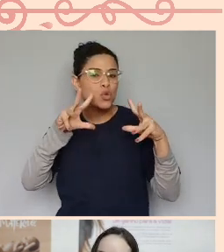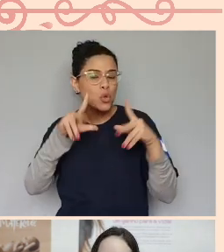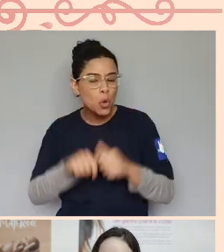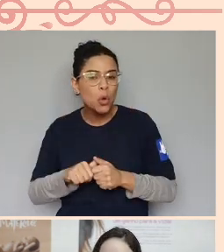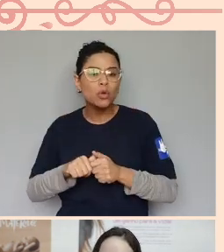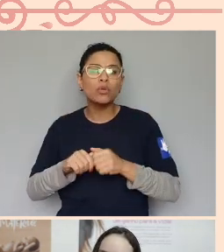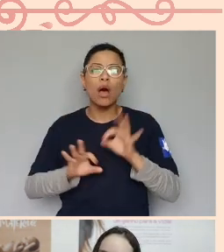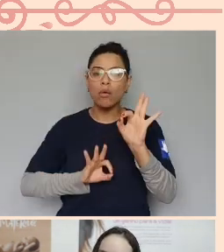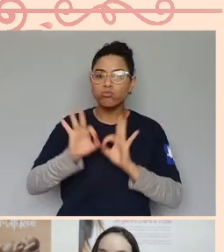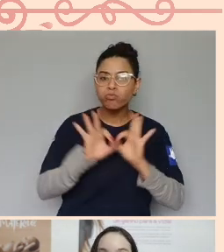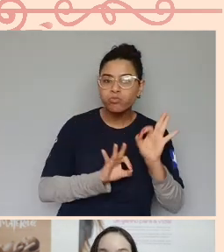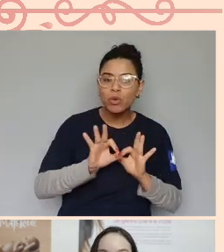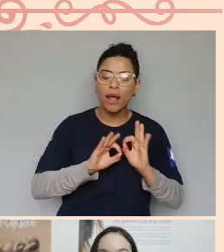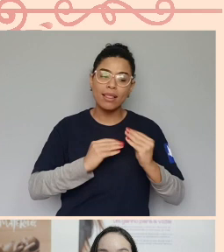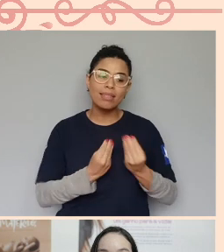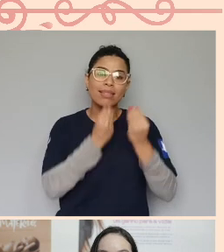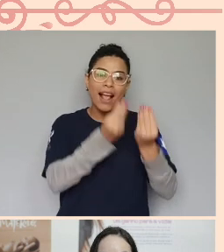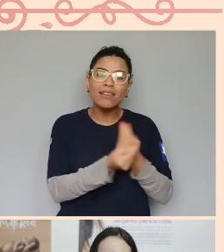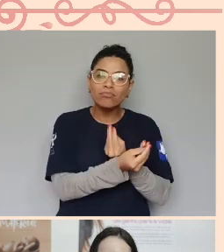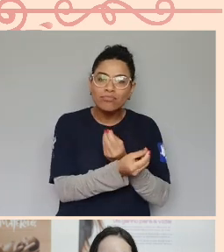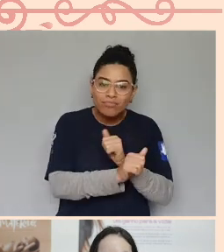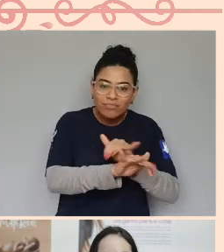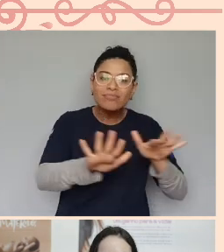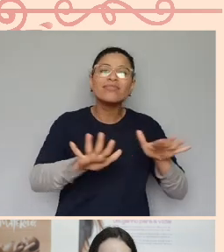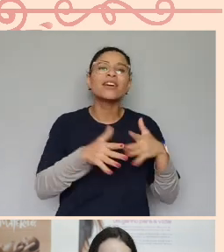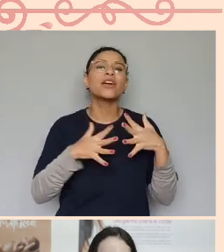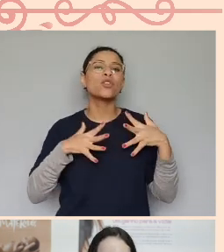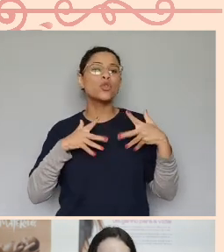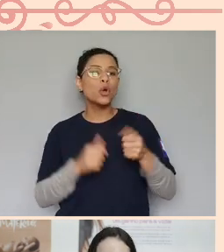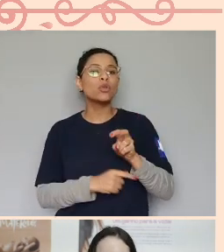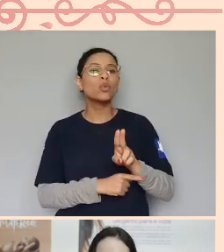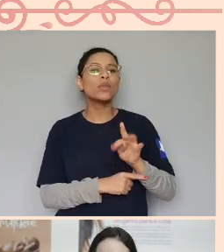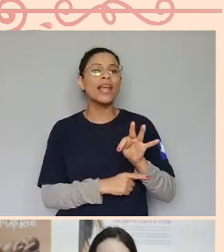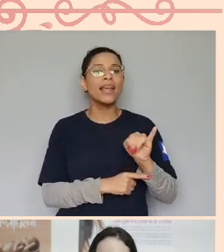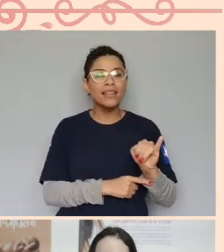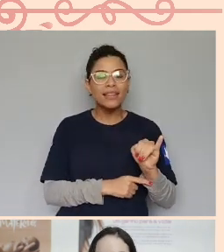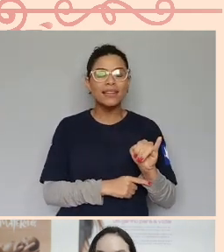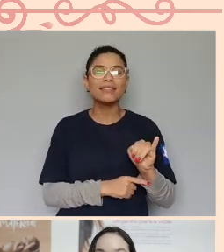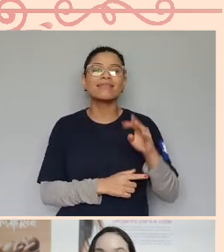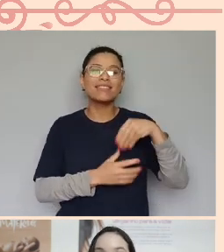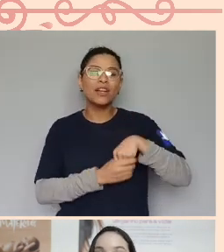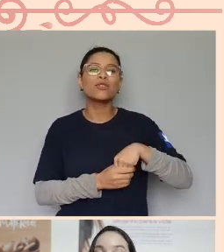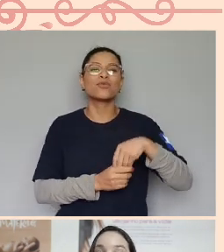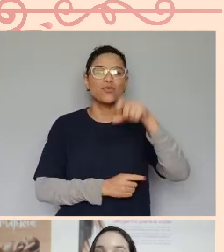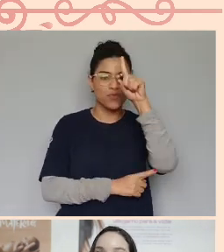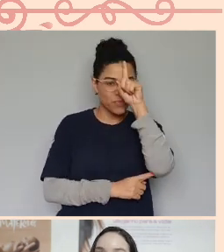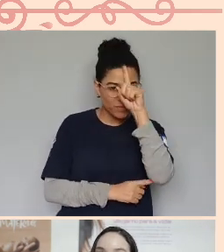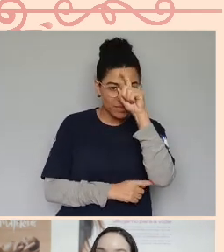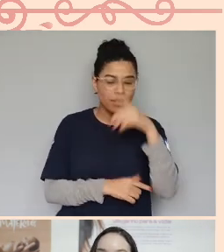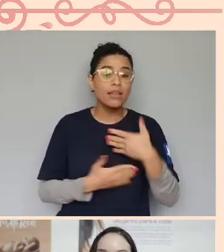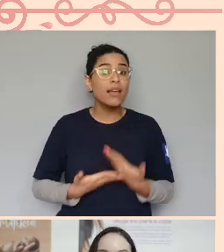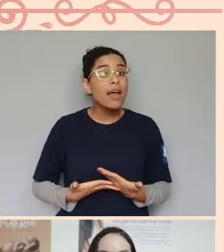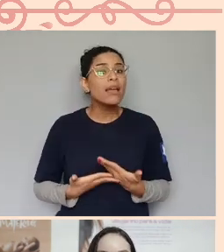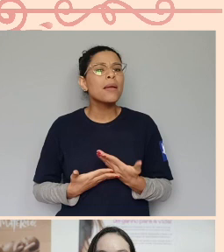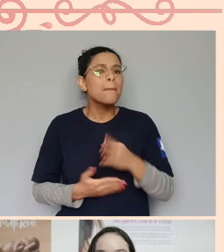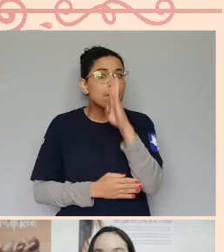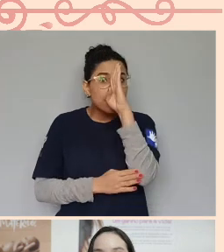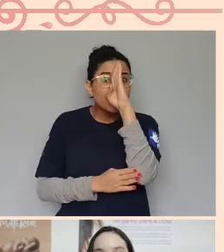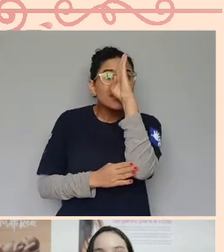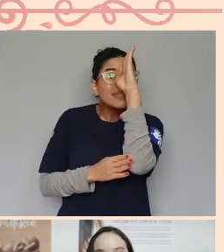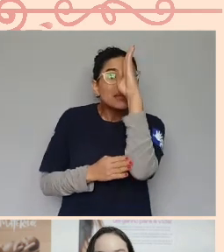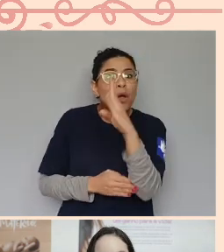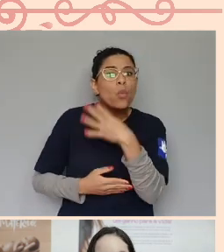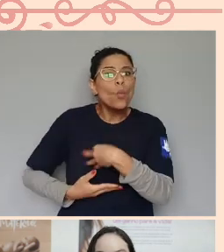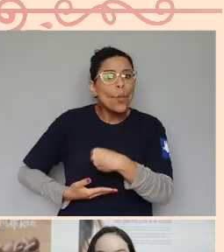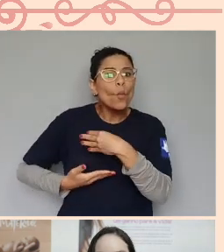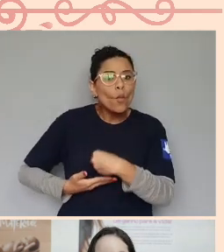toda a pasteurização do leite para posterior distribuição nas UTIs neonatais de referência. E a gente tem como a ordenha a principal indicador